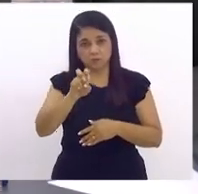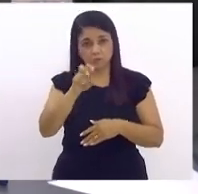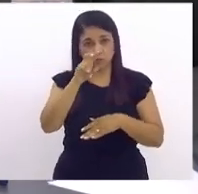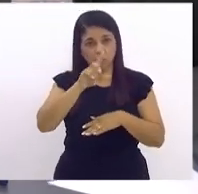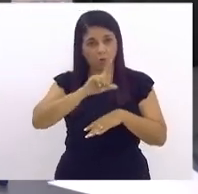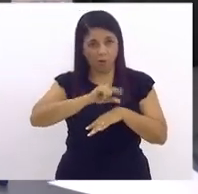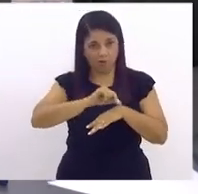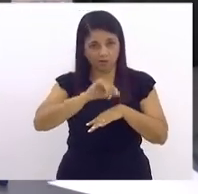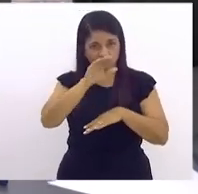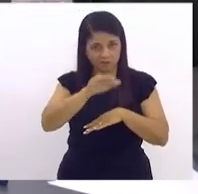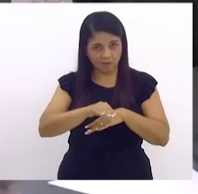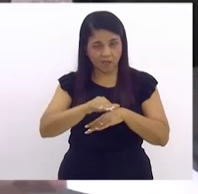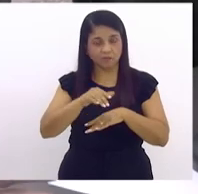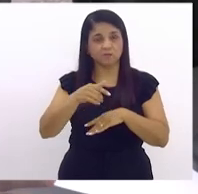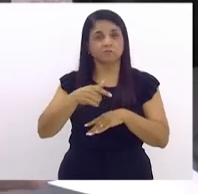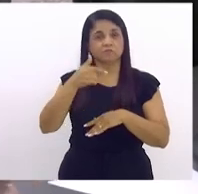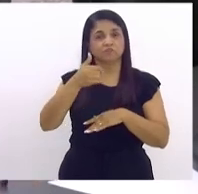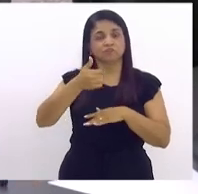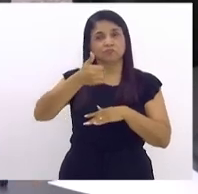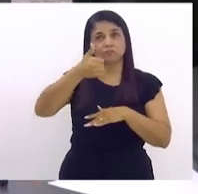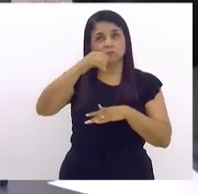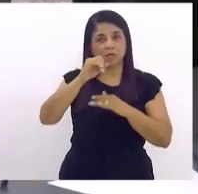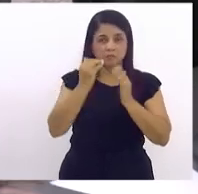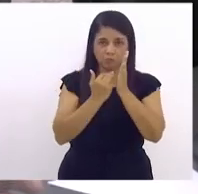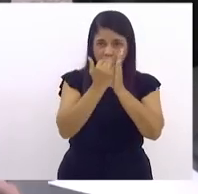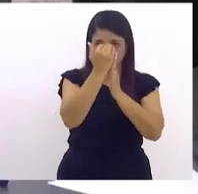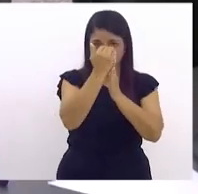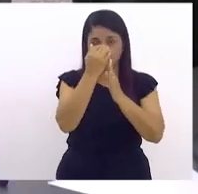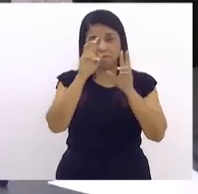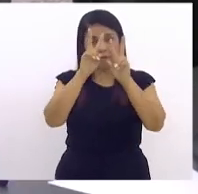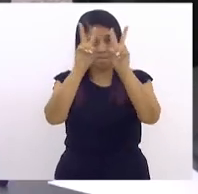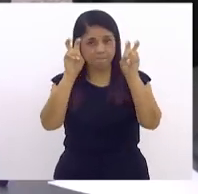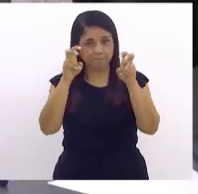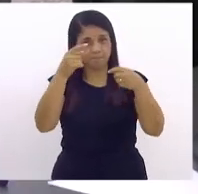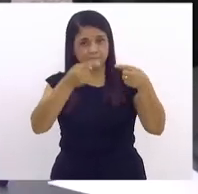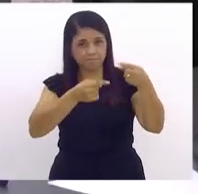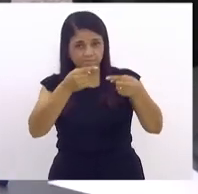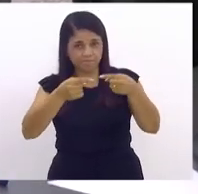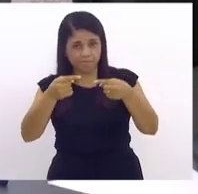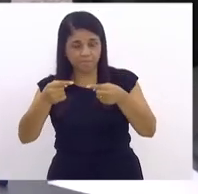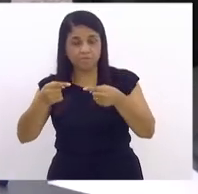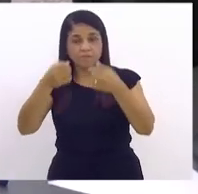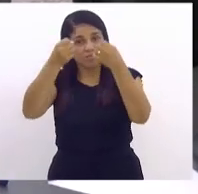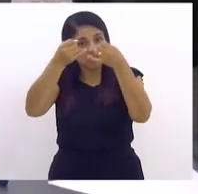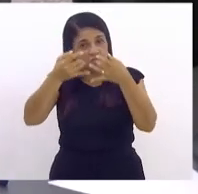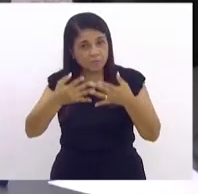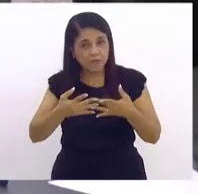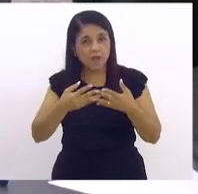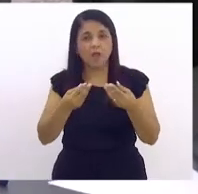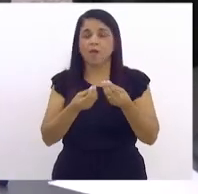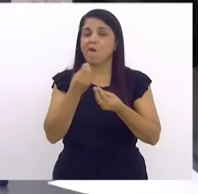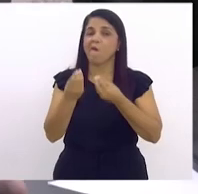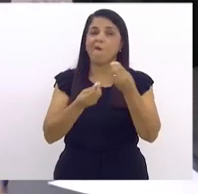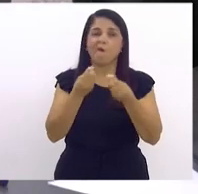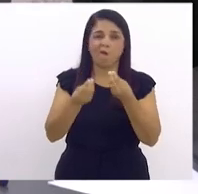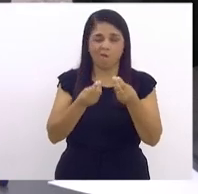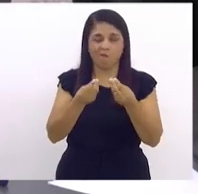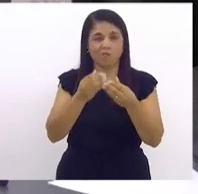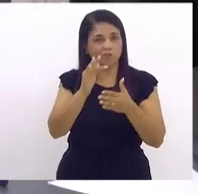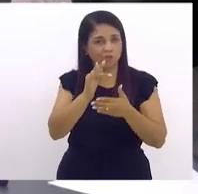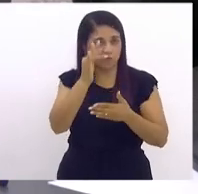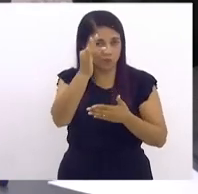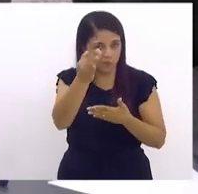para fazer uma breve apresentação do tema, só para dar luz ao que certamente será a discussão aqui no